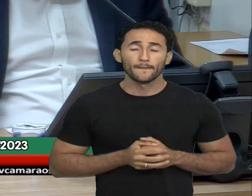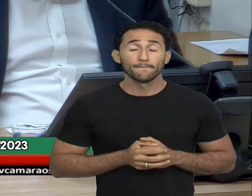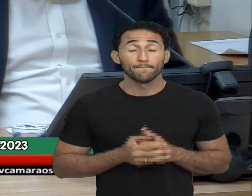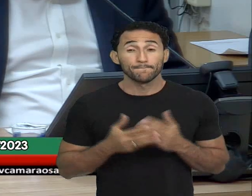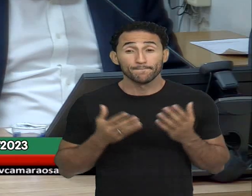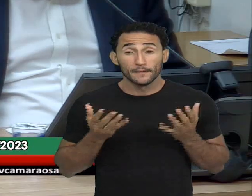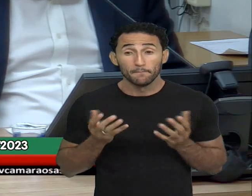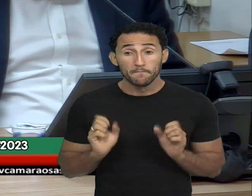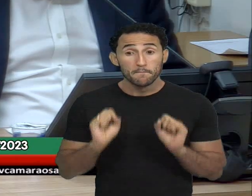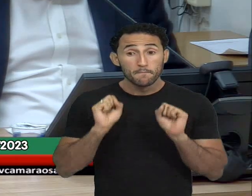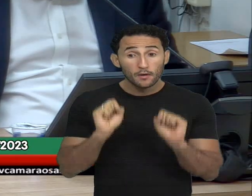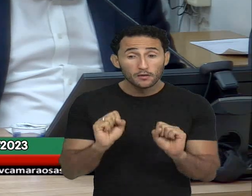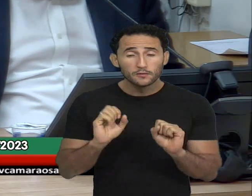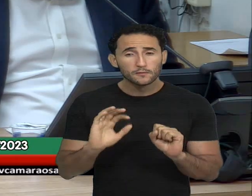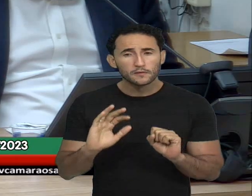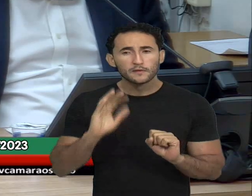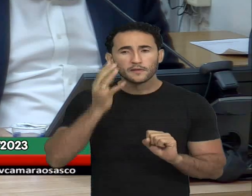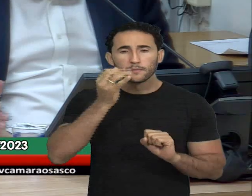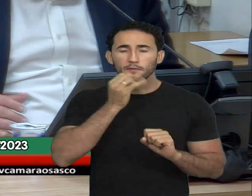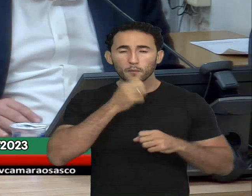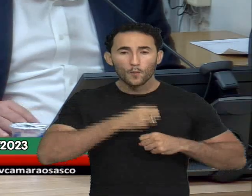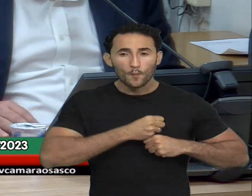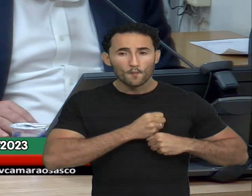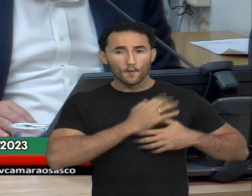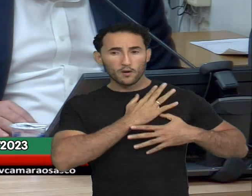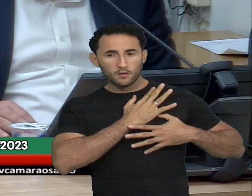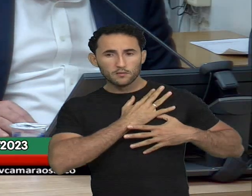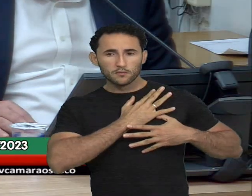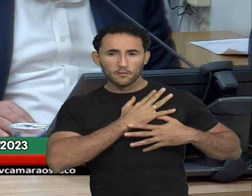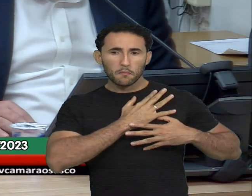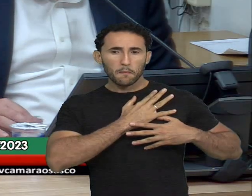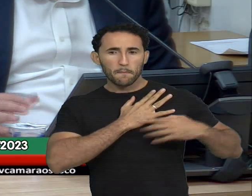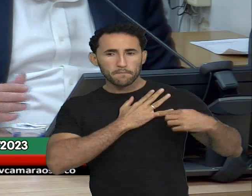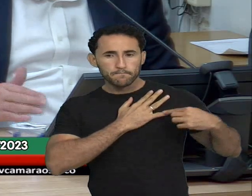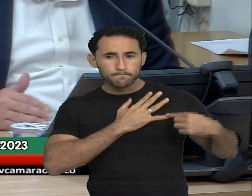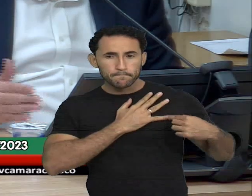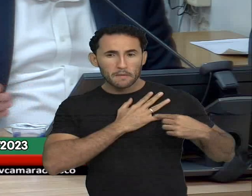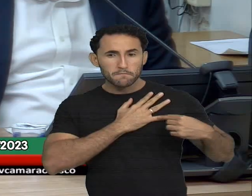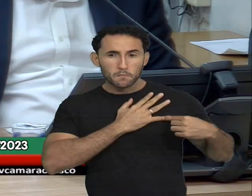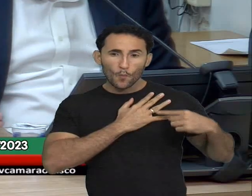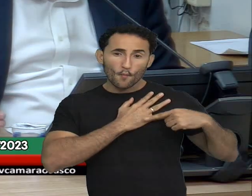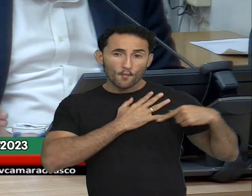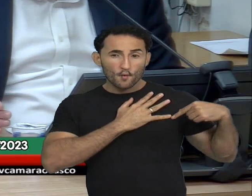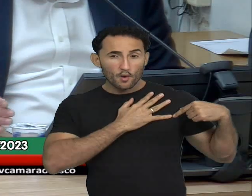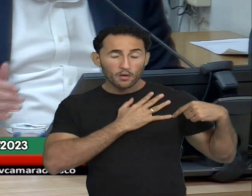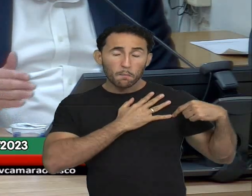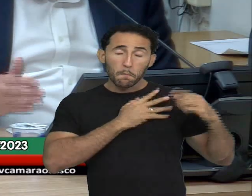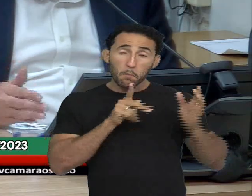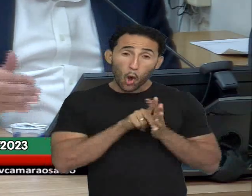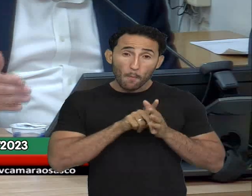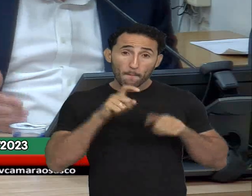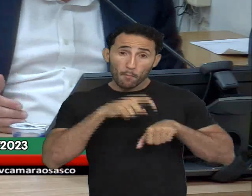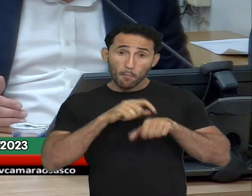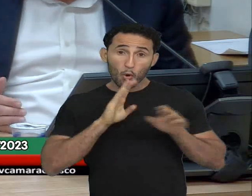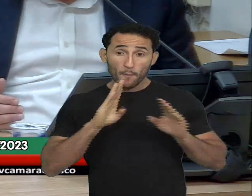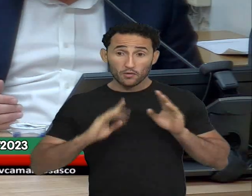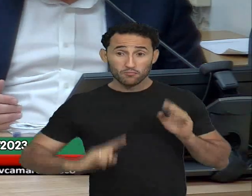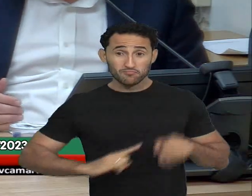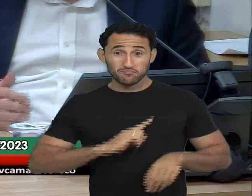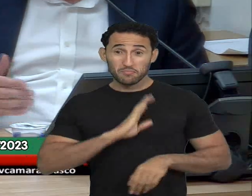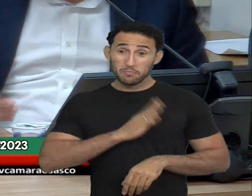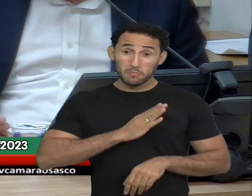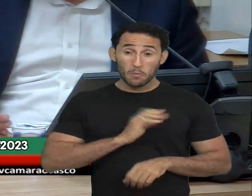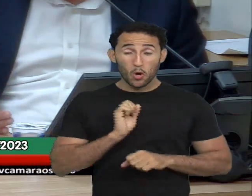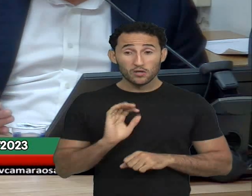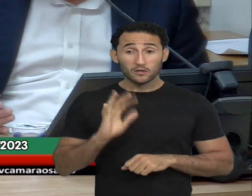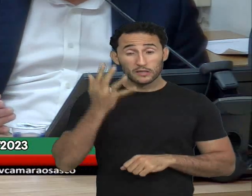É possível desobstruir uma artéria durante o procedimento de cateterismo? Aí a gente já passou de cateterismo